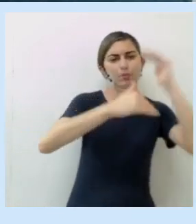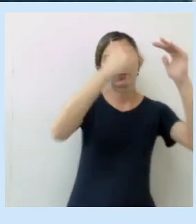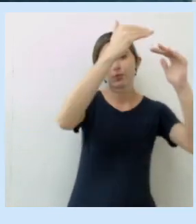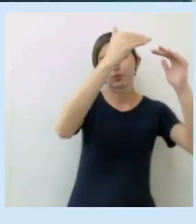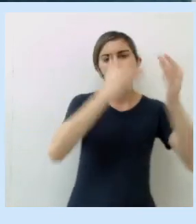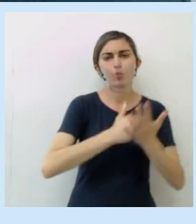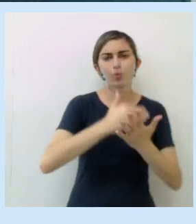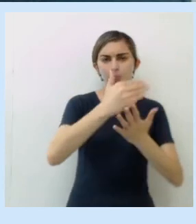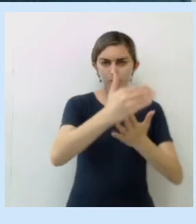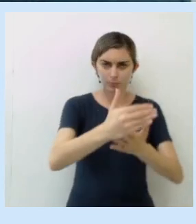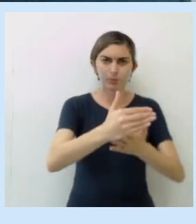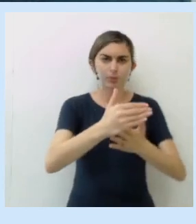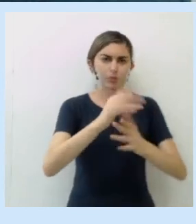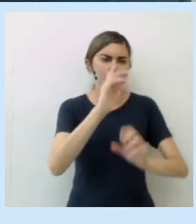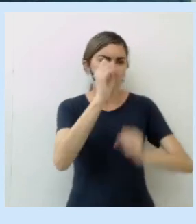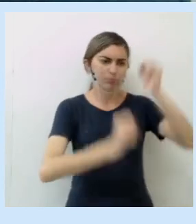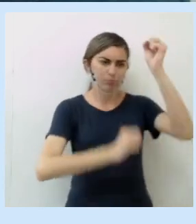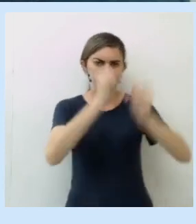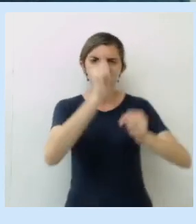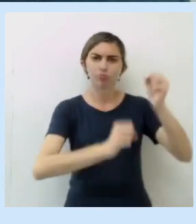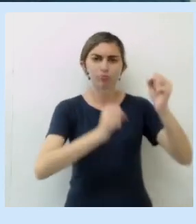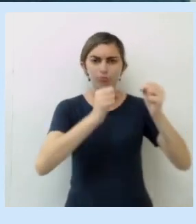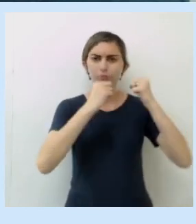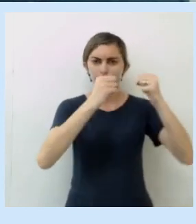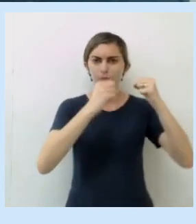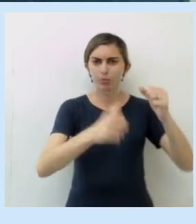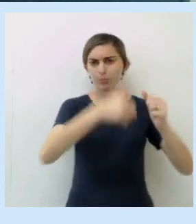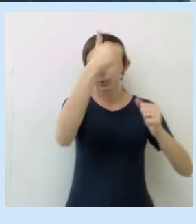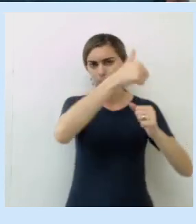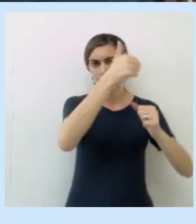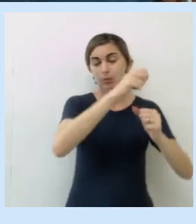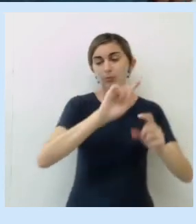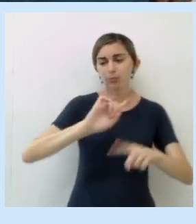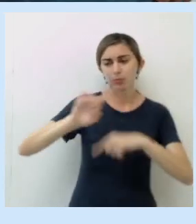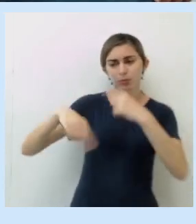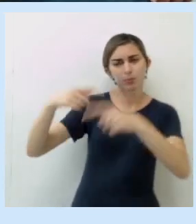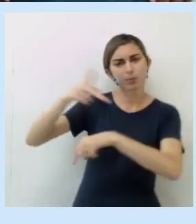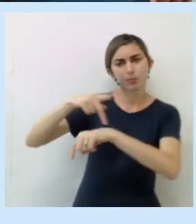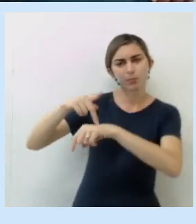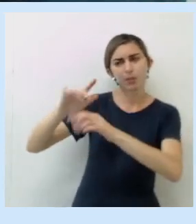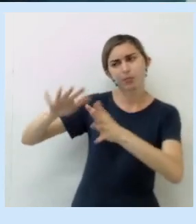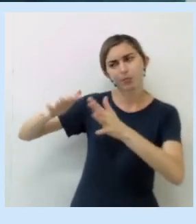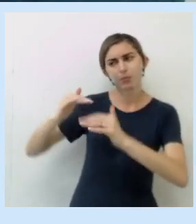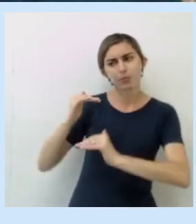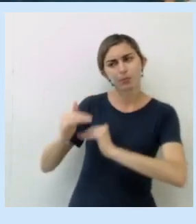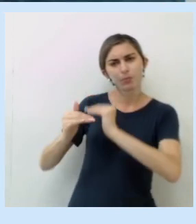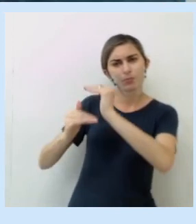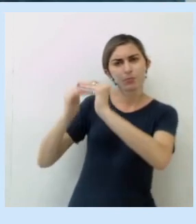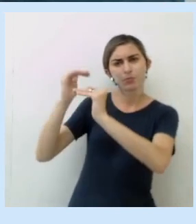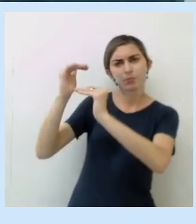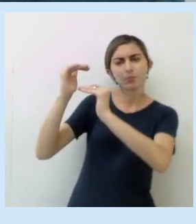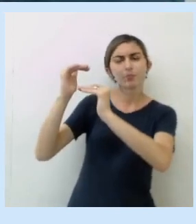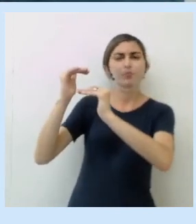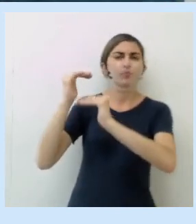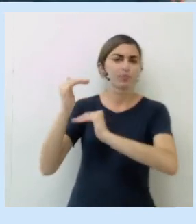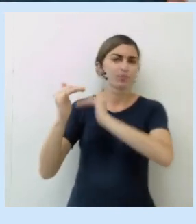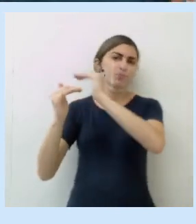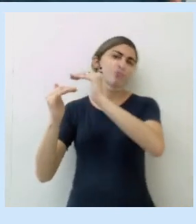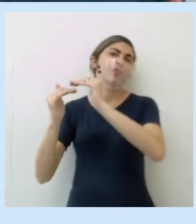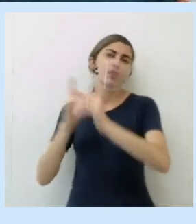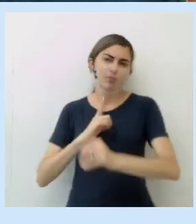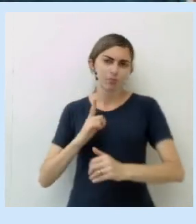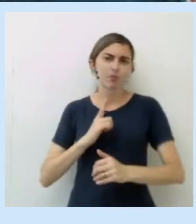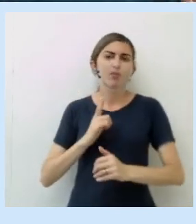que começam a sua industrialização primeiramente e posteriormente os países subdesenvolvidos, onde a gente vai